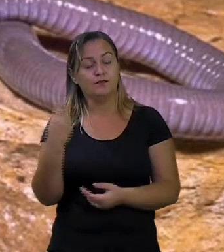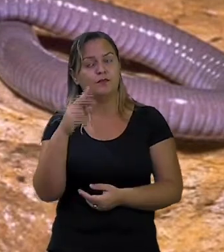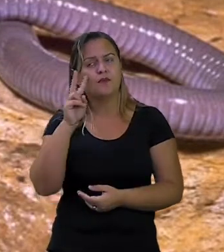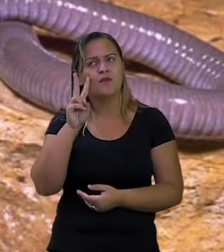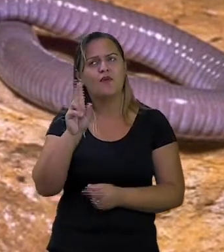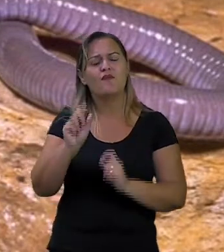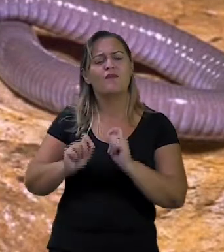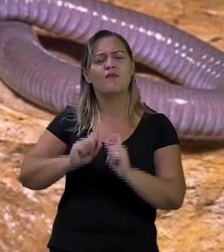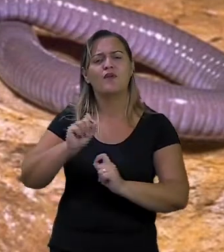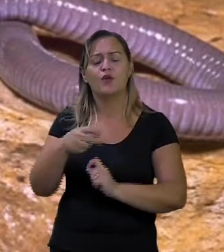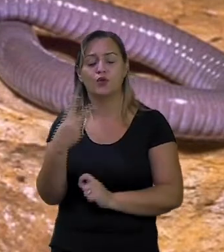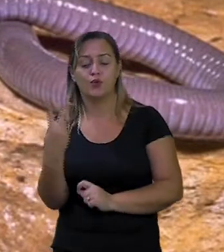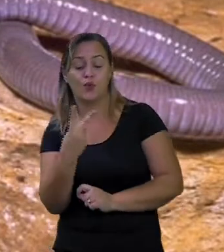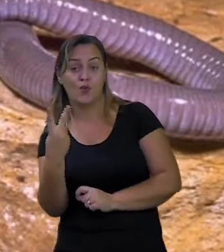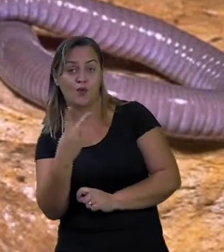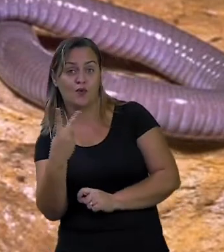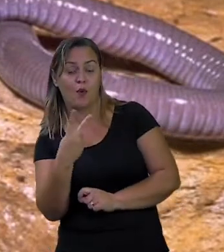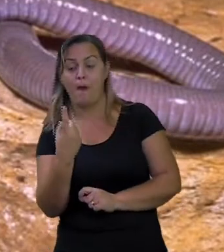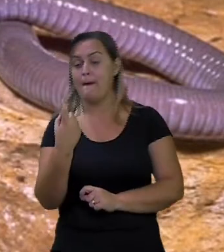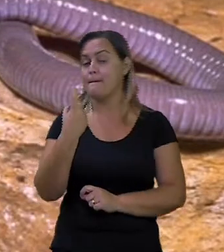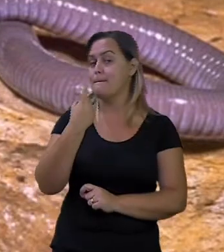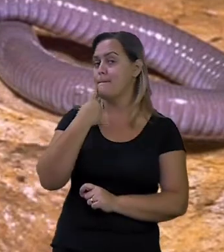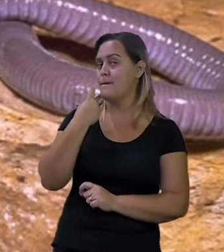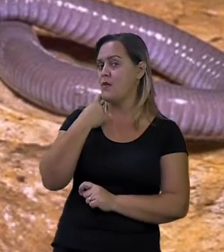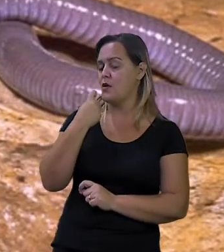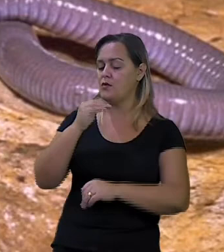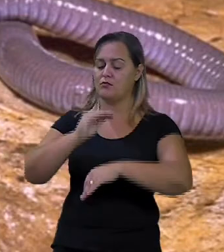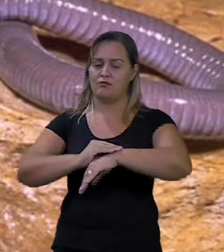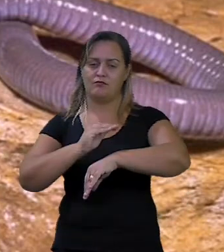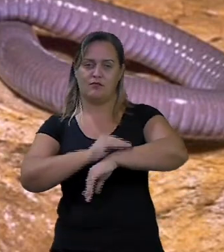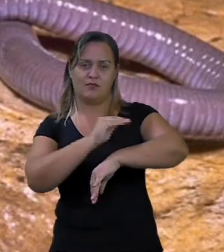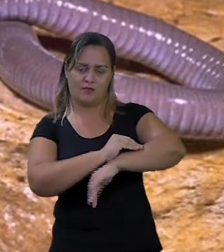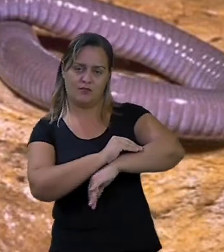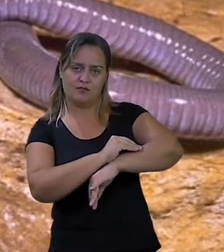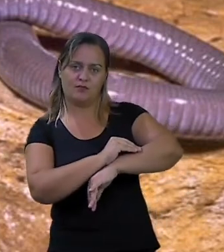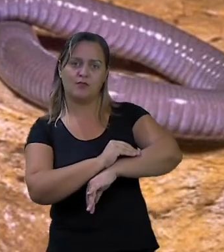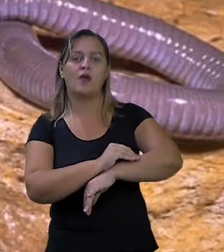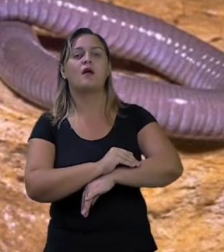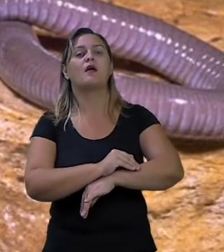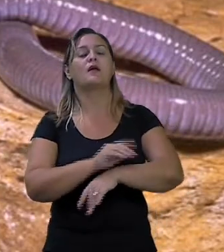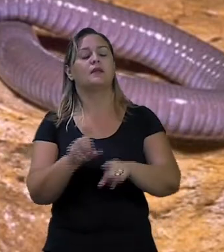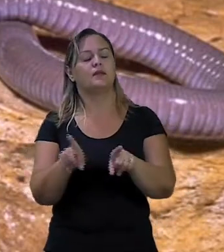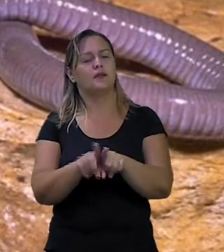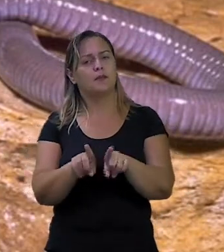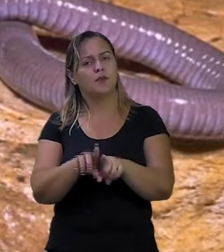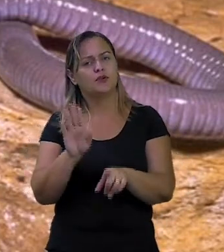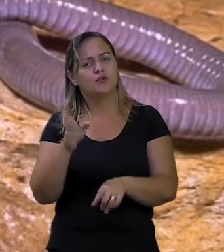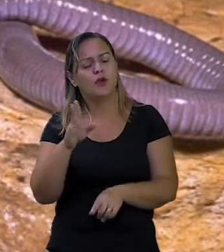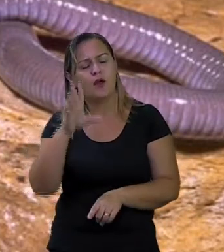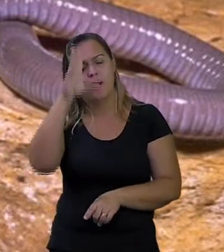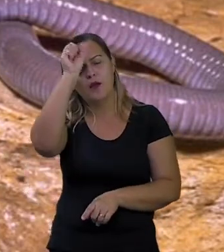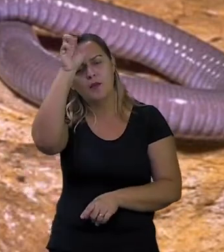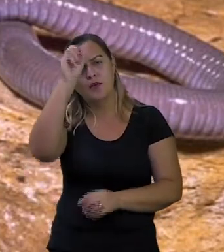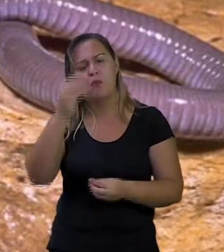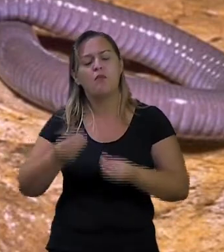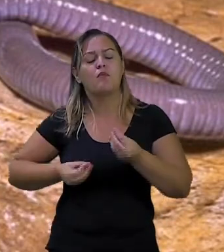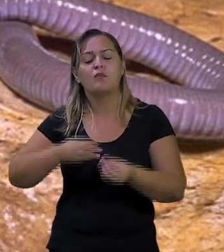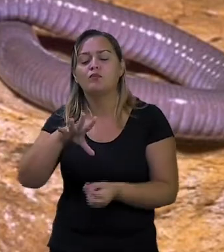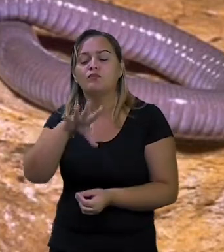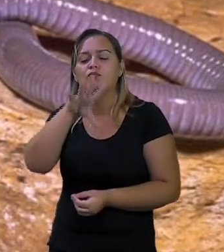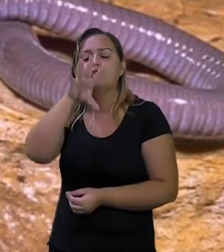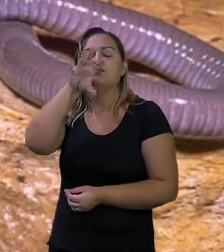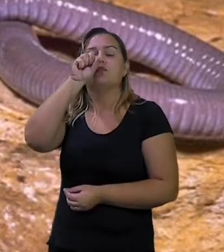anfíbios. Falamos da questão da respiração destes seres. Falamos também do quanto esses